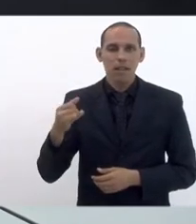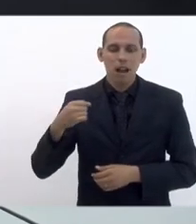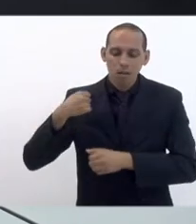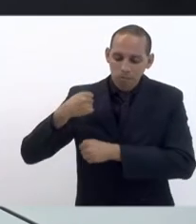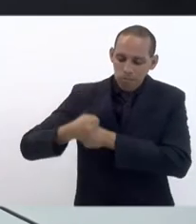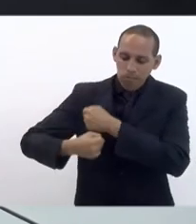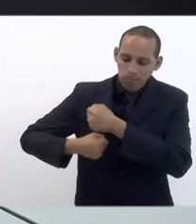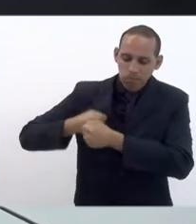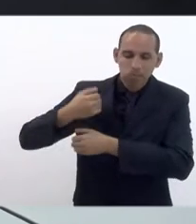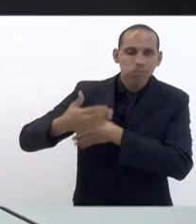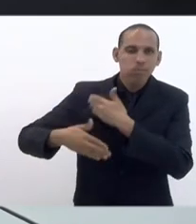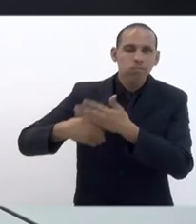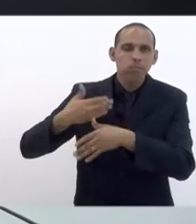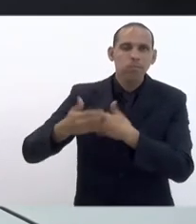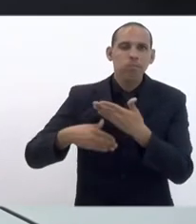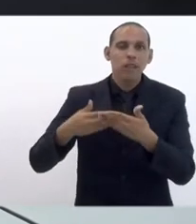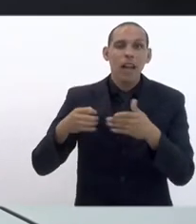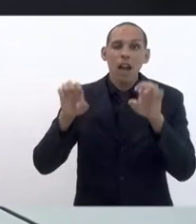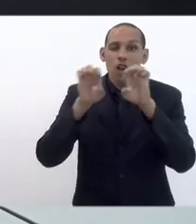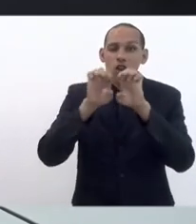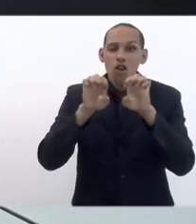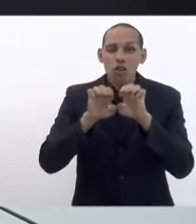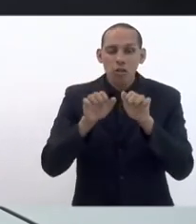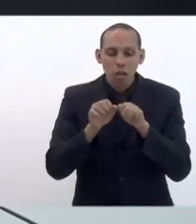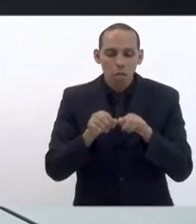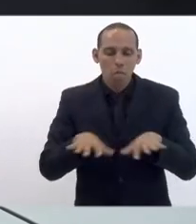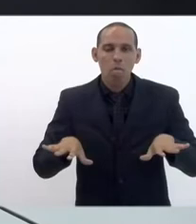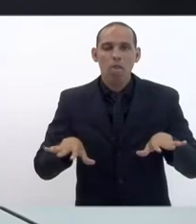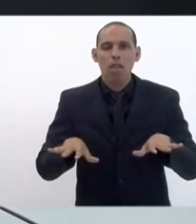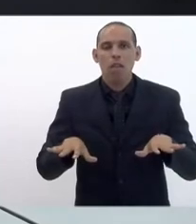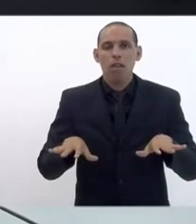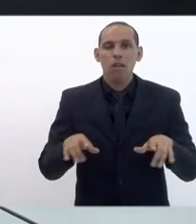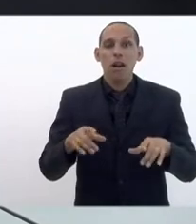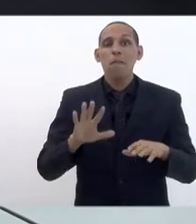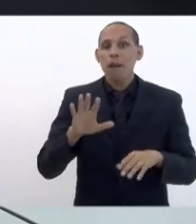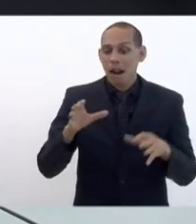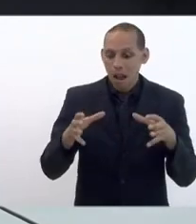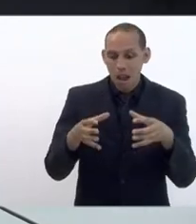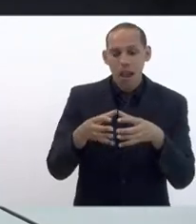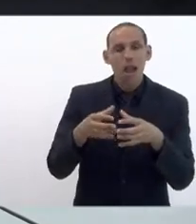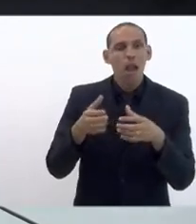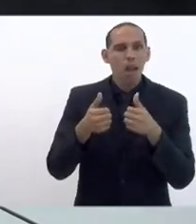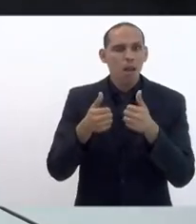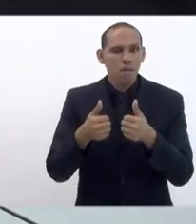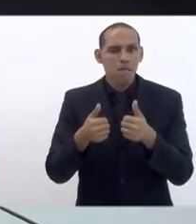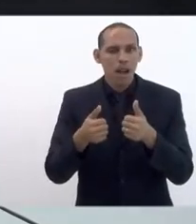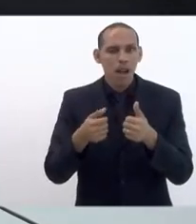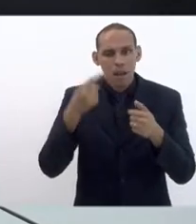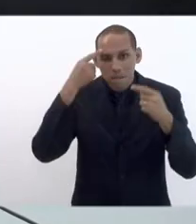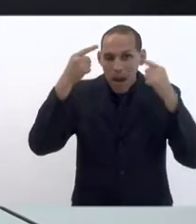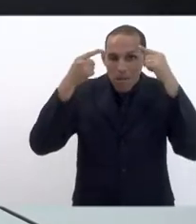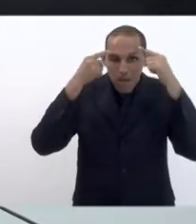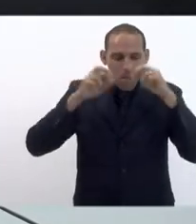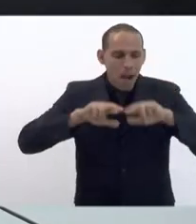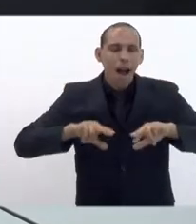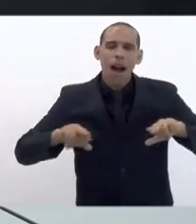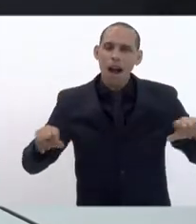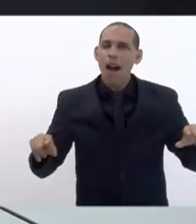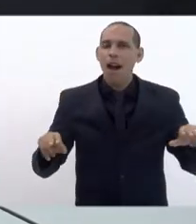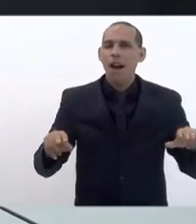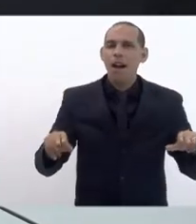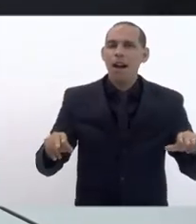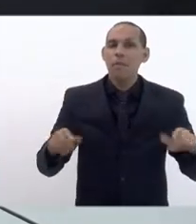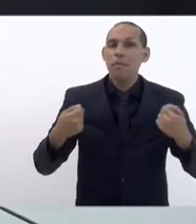anos, desestruturado. E, sendo uma equipe multidisciplinar, tem que ter concurso público